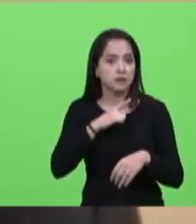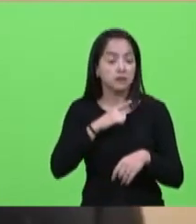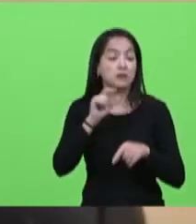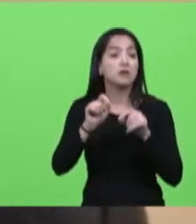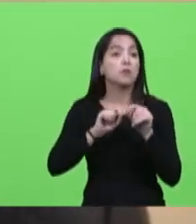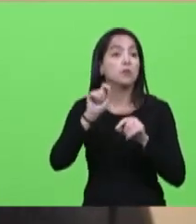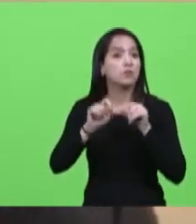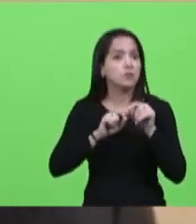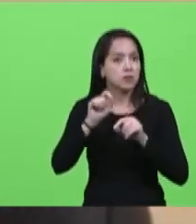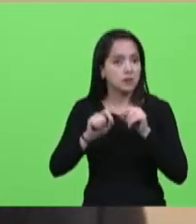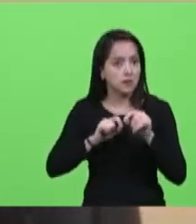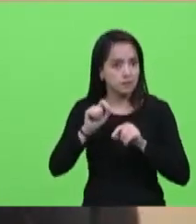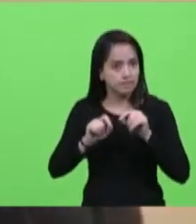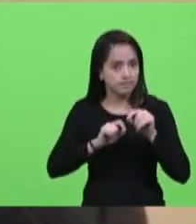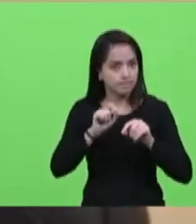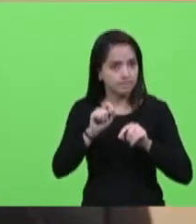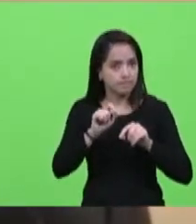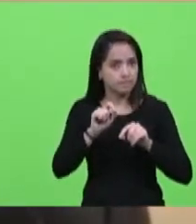uma total